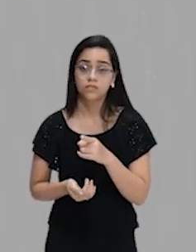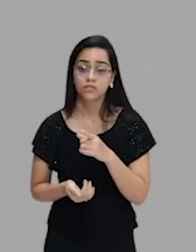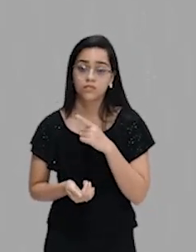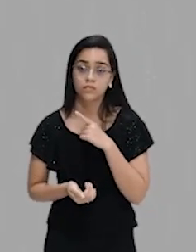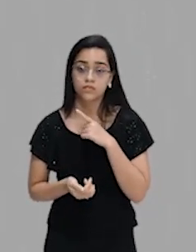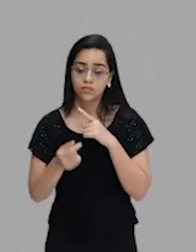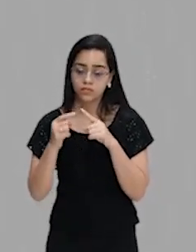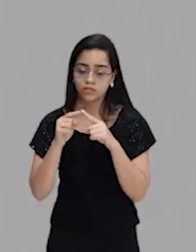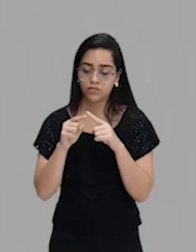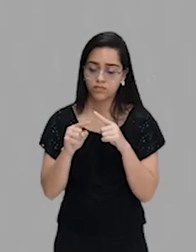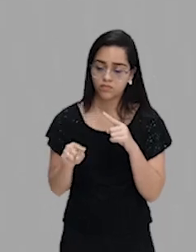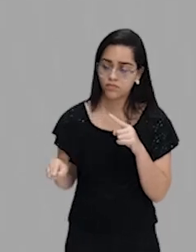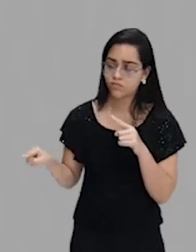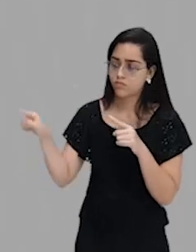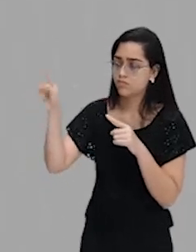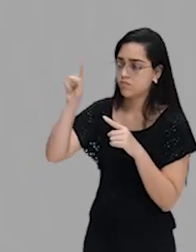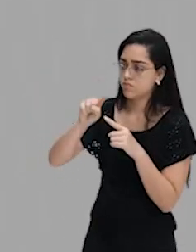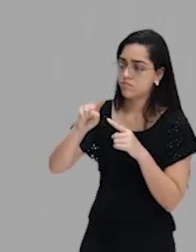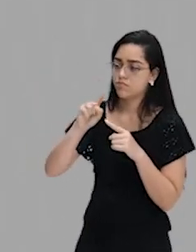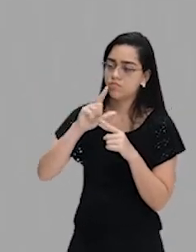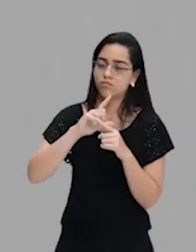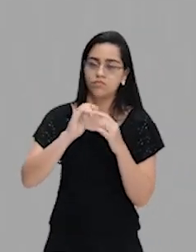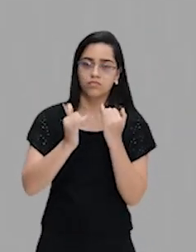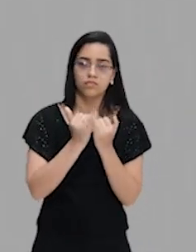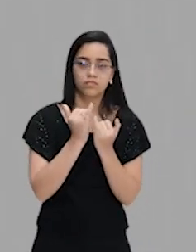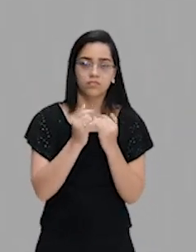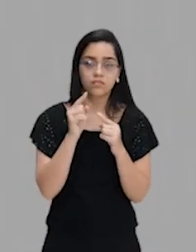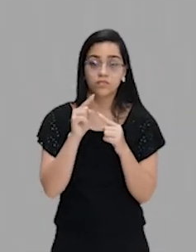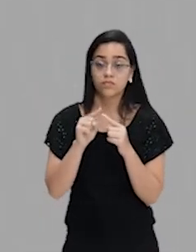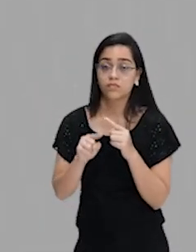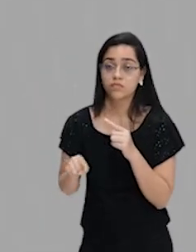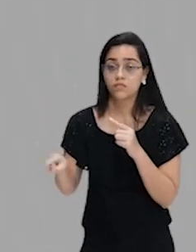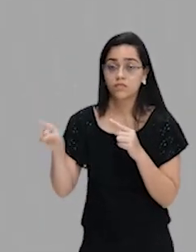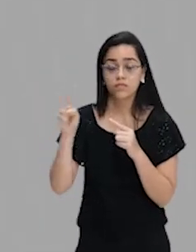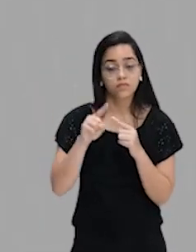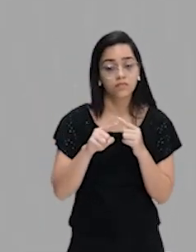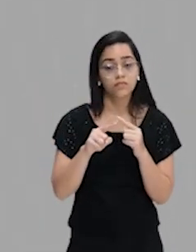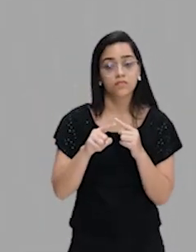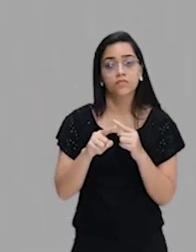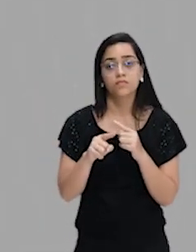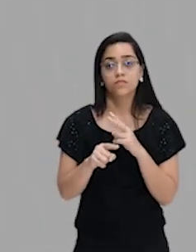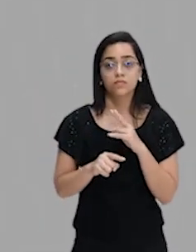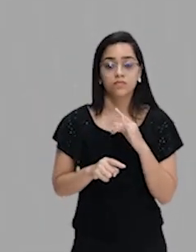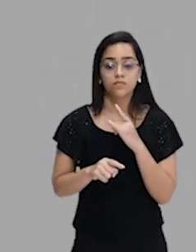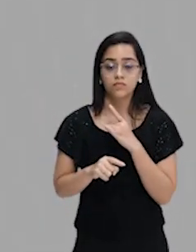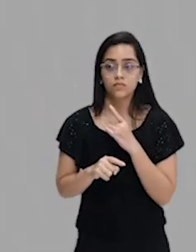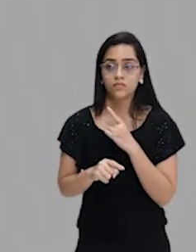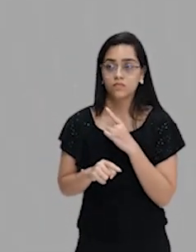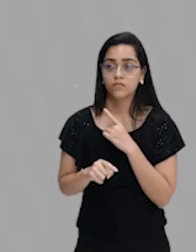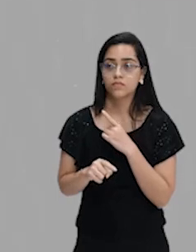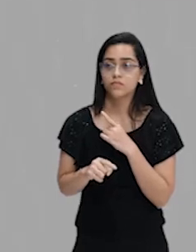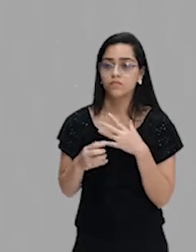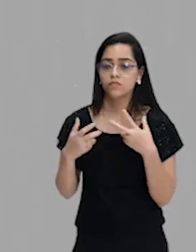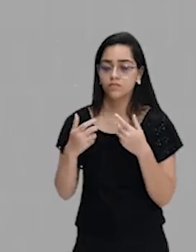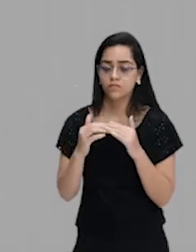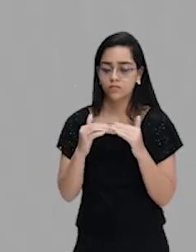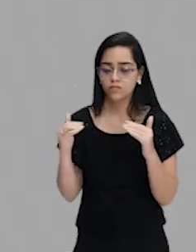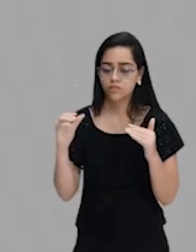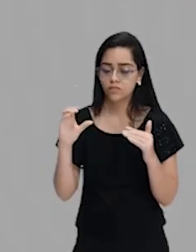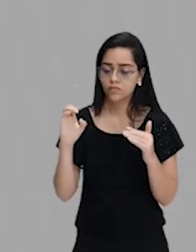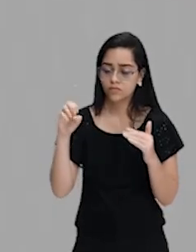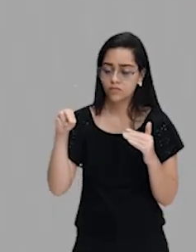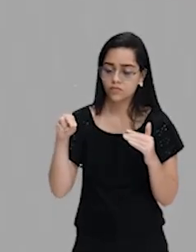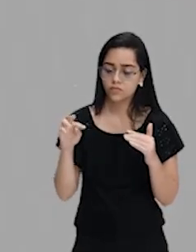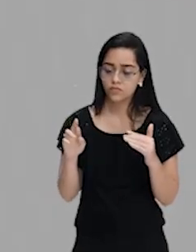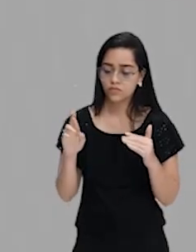é um semicírculo, né? Então, nós temos a ideia de um semicírculo, certo? E ela vai passar, logicamente, que pelo centro da esfera